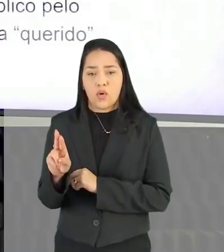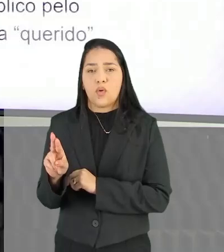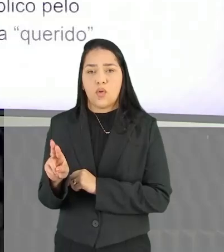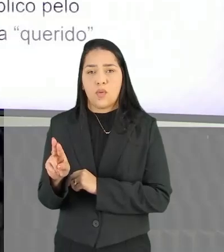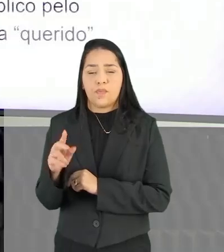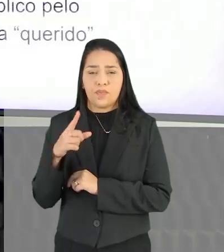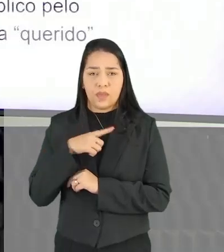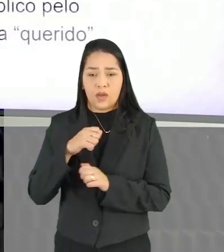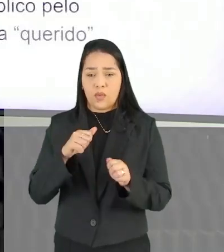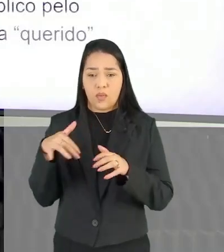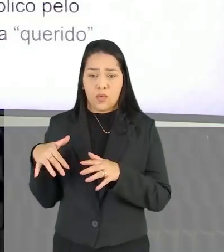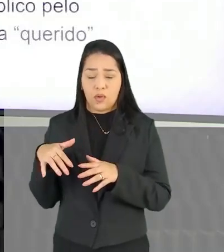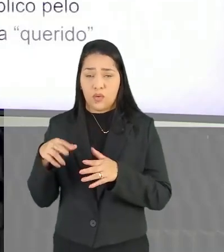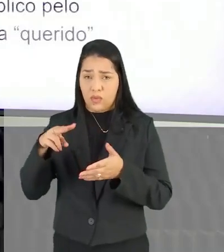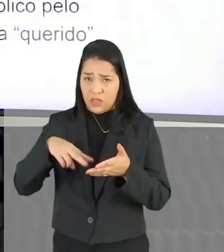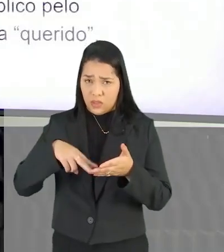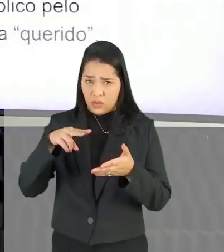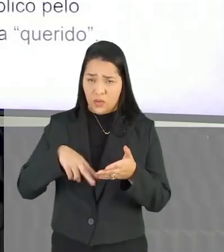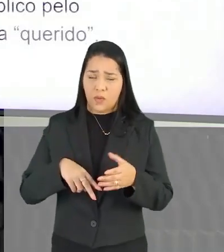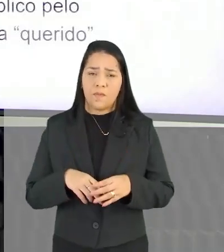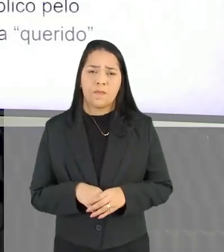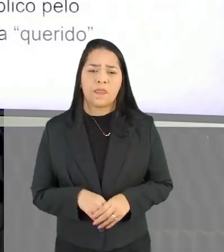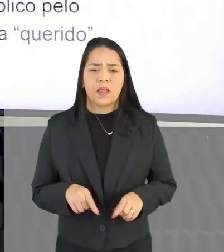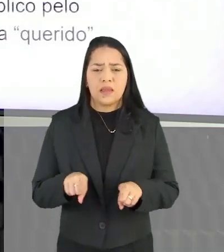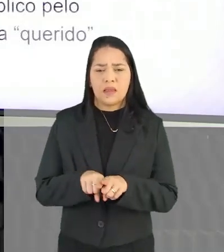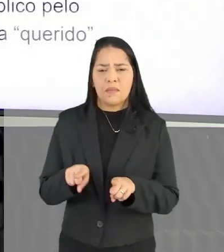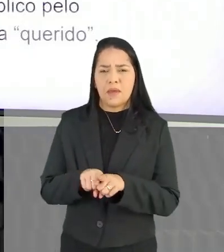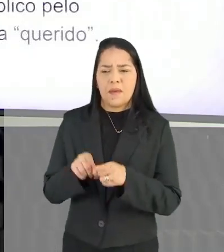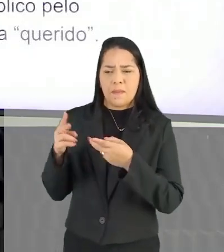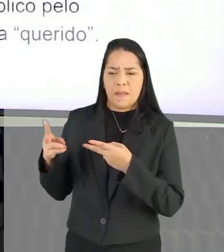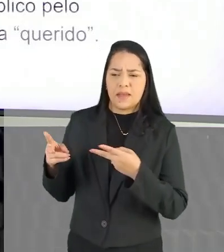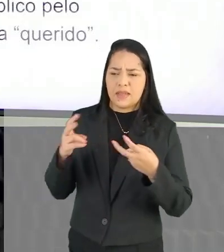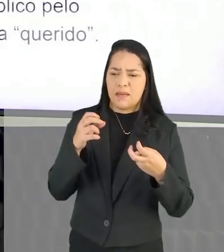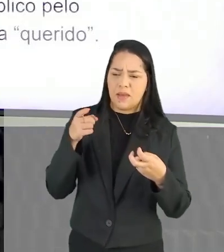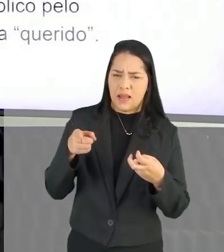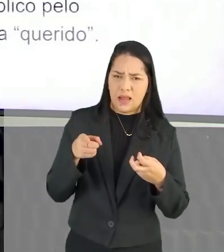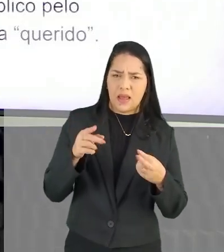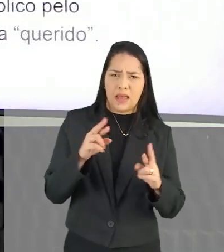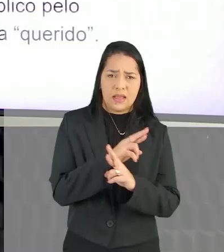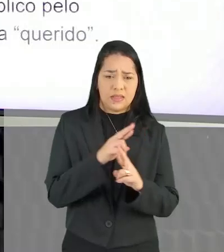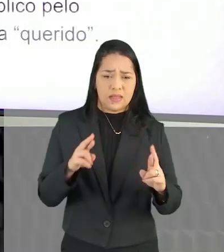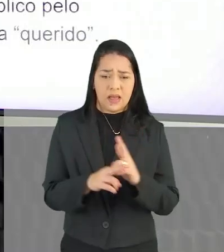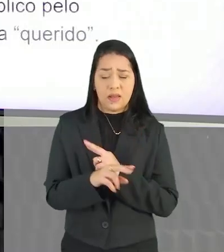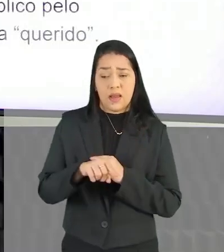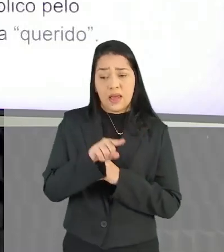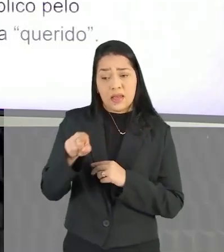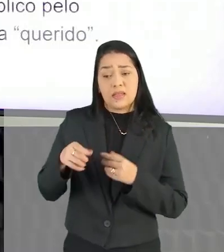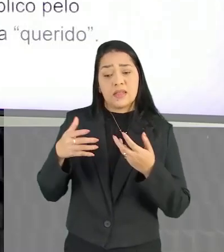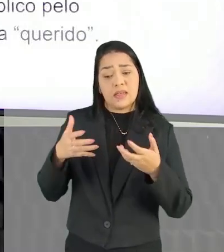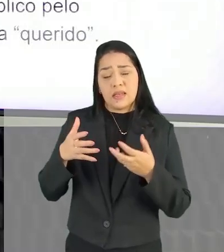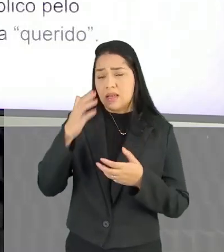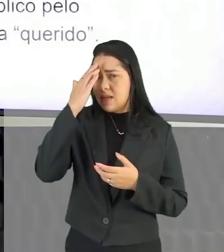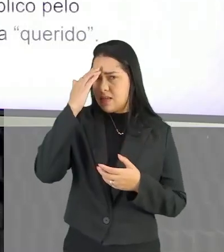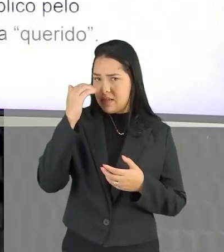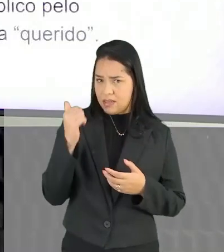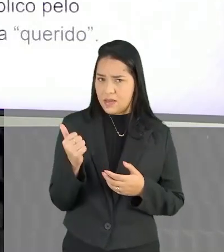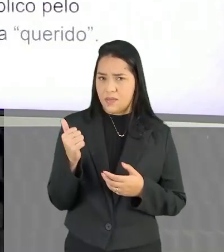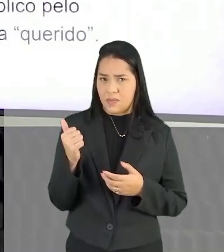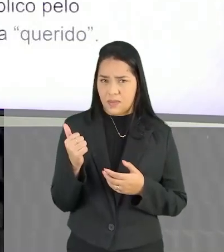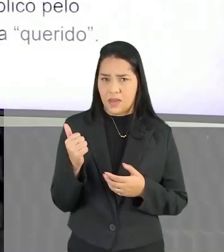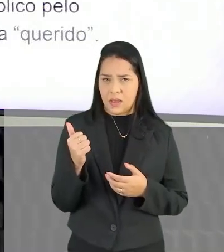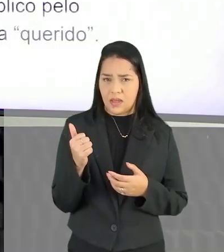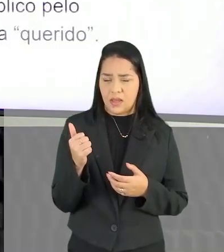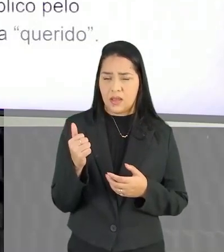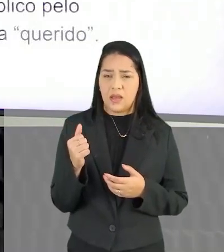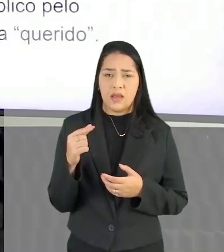interlocução com o público leitor, tá? E aí a gente percebe que o enunciado está relacionado a isso e ele quer saber. O autor simula